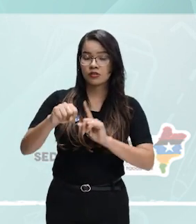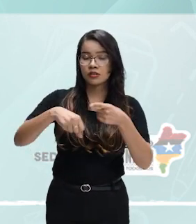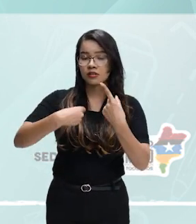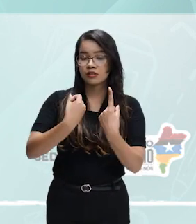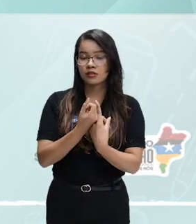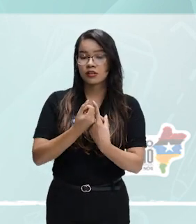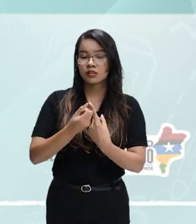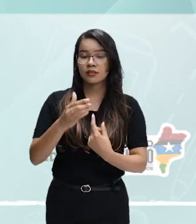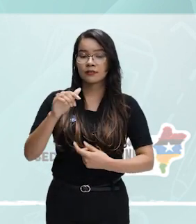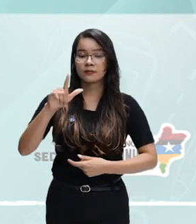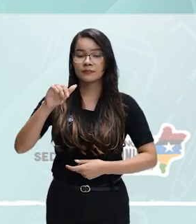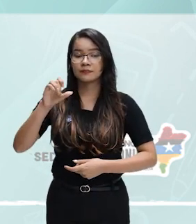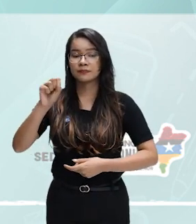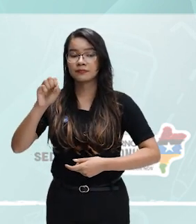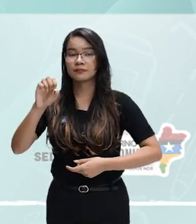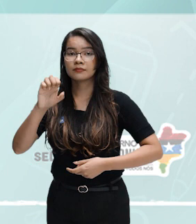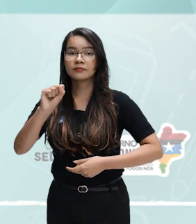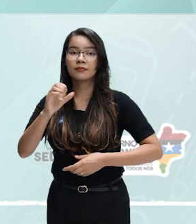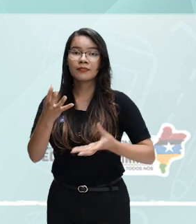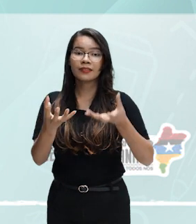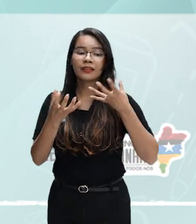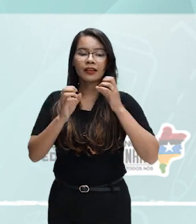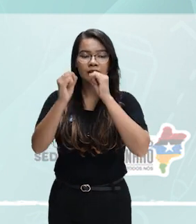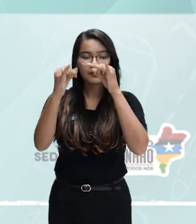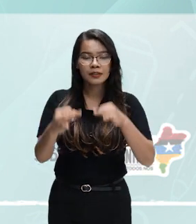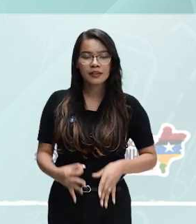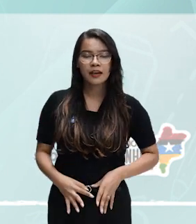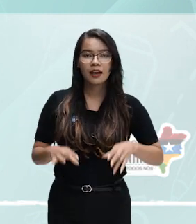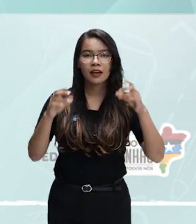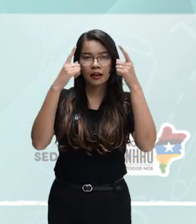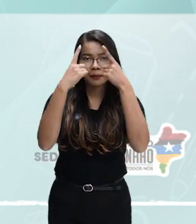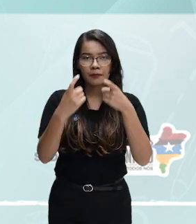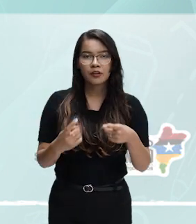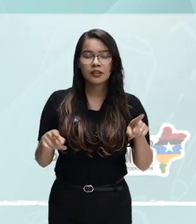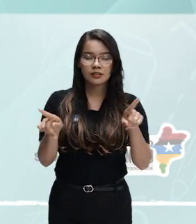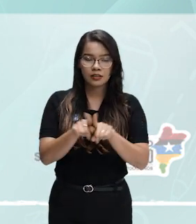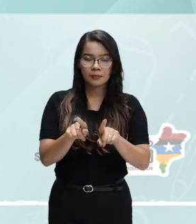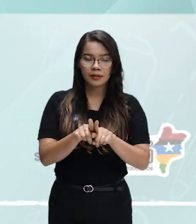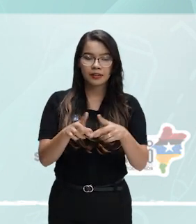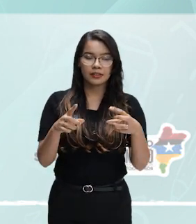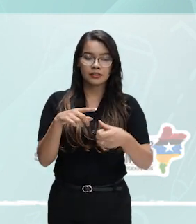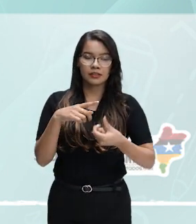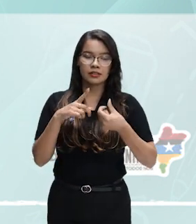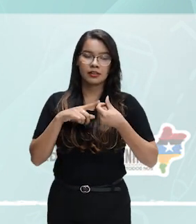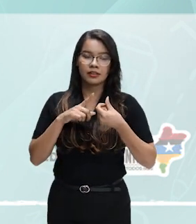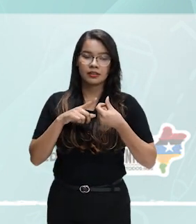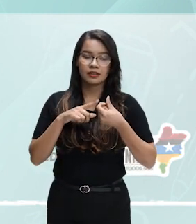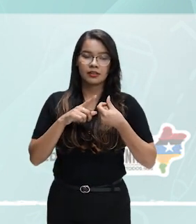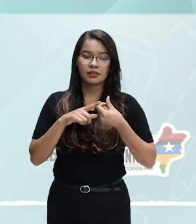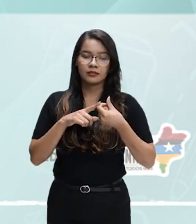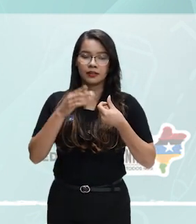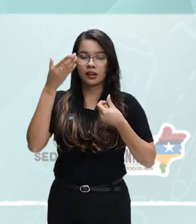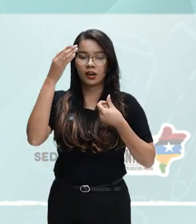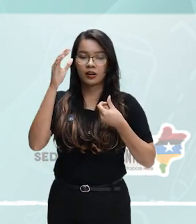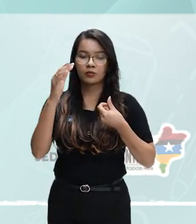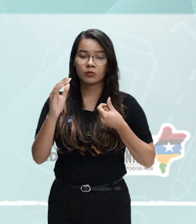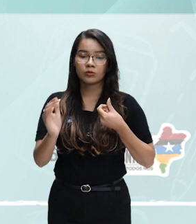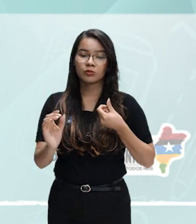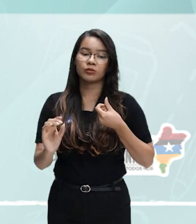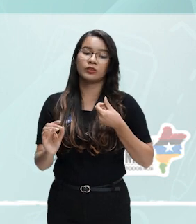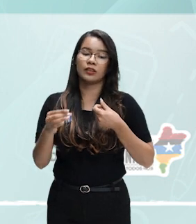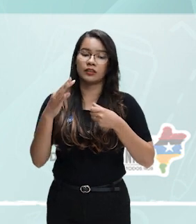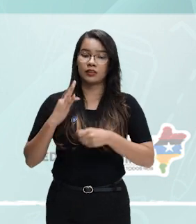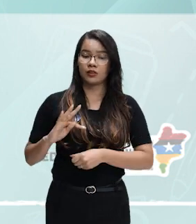visando explicar a criminalidade também. E, por último, a chamada estigmatização e a teoria das